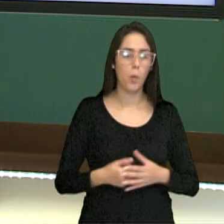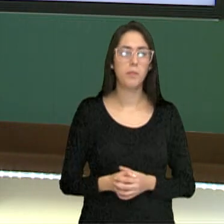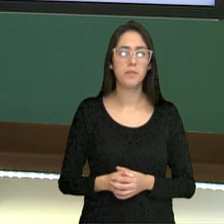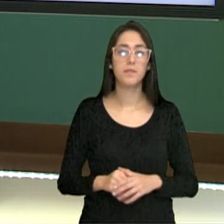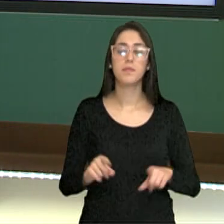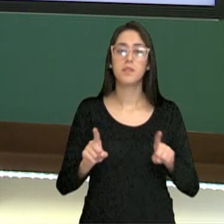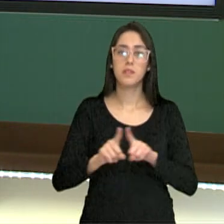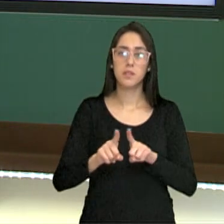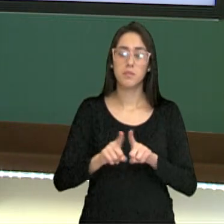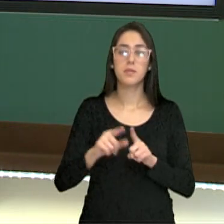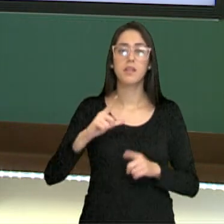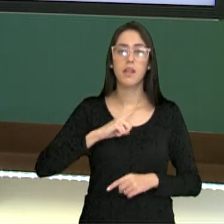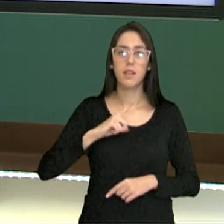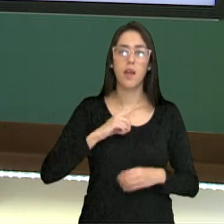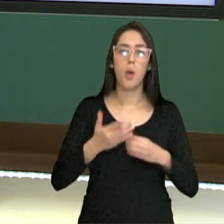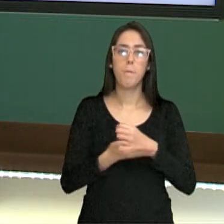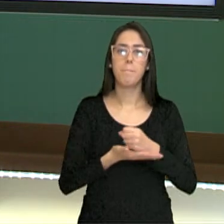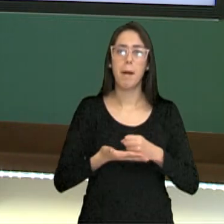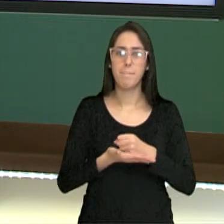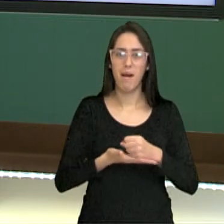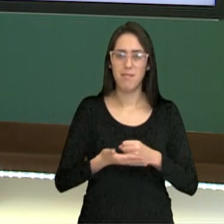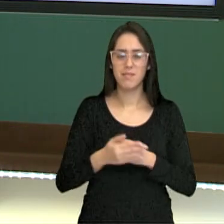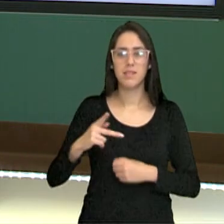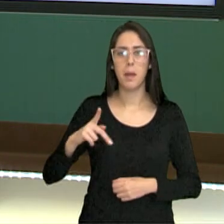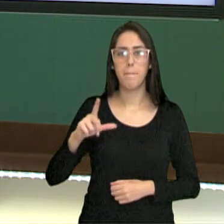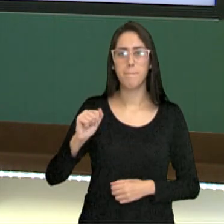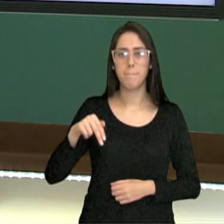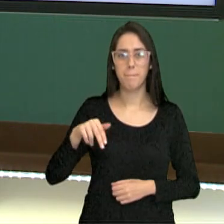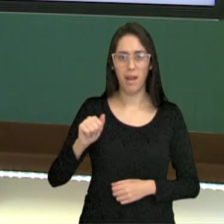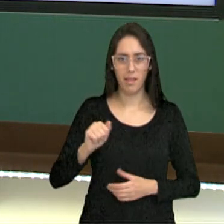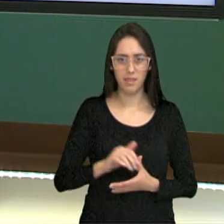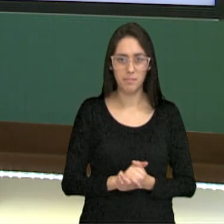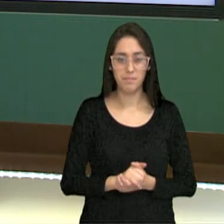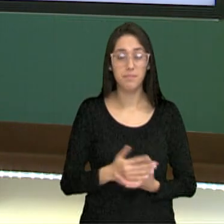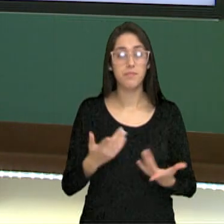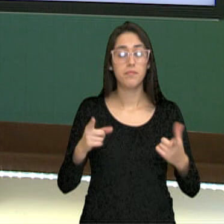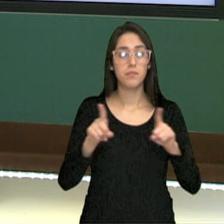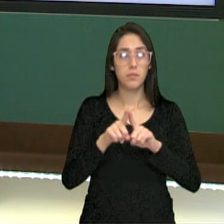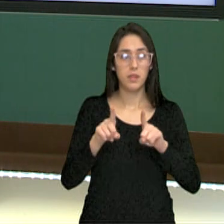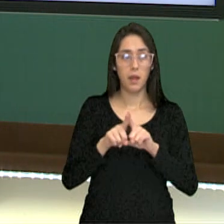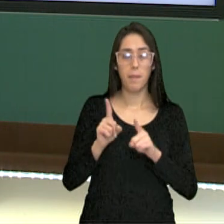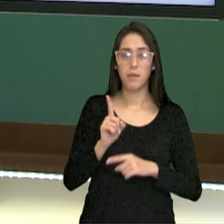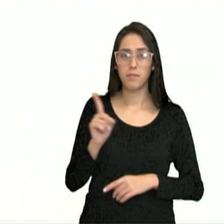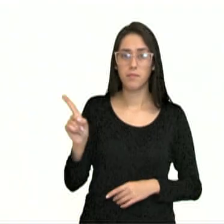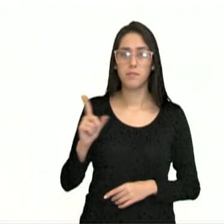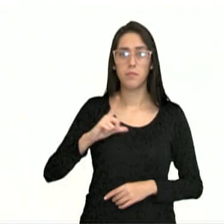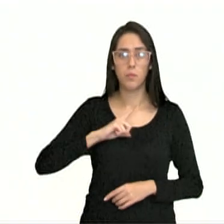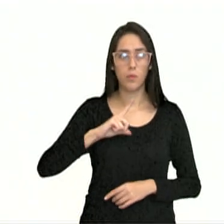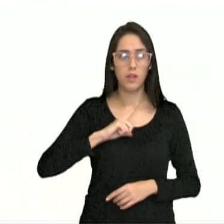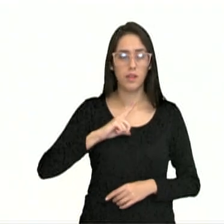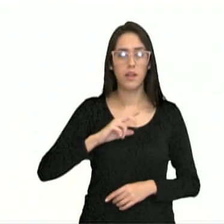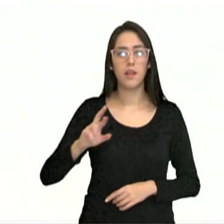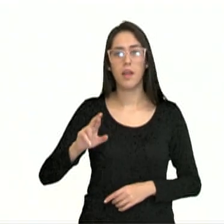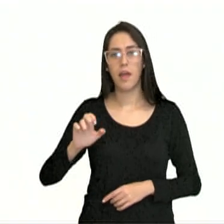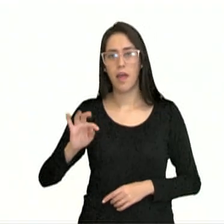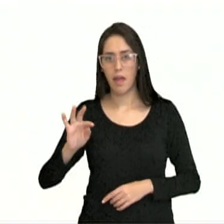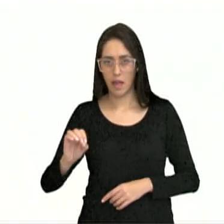uma base que é plana. Tranquilo? Aqui nós temos o nosso cone reto e o nosso